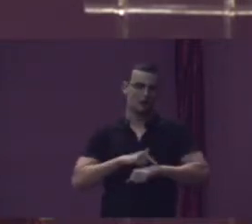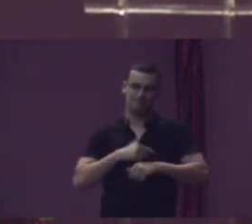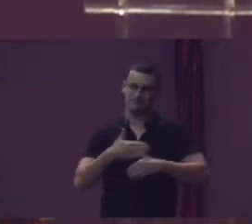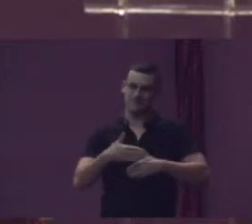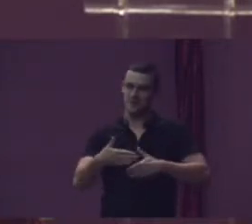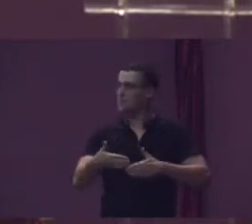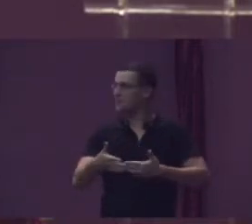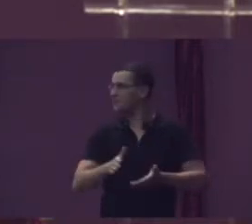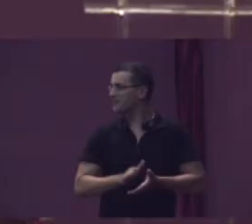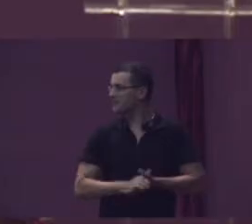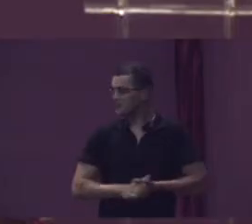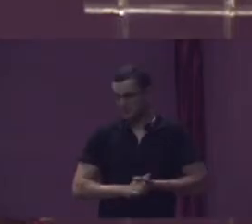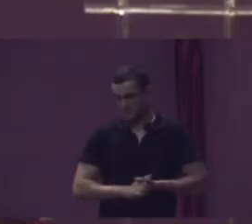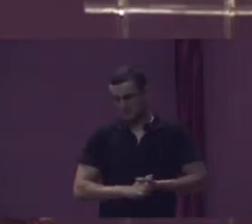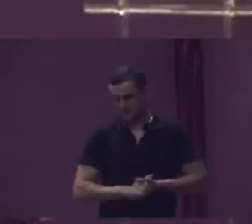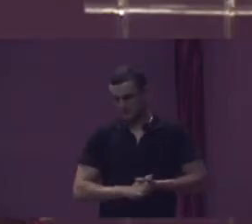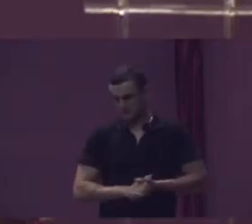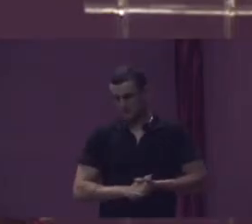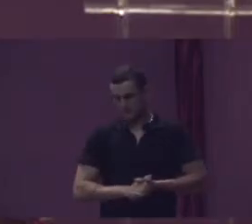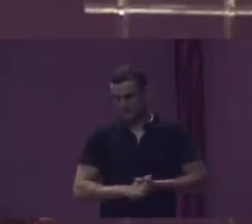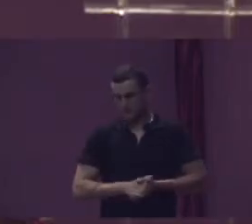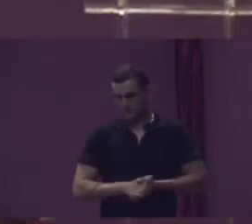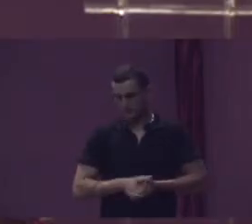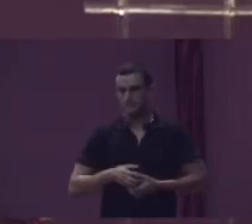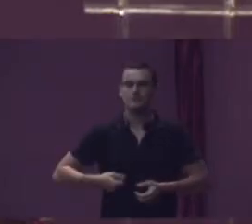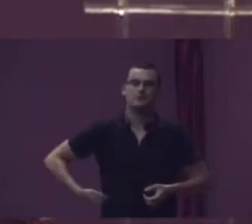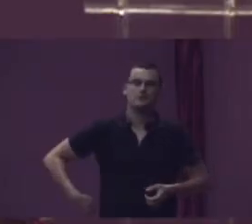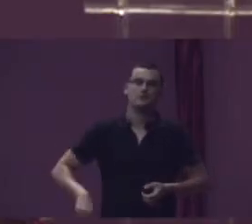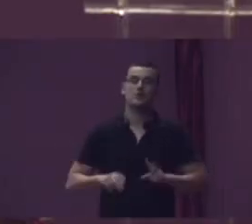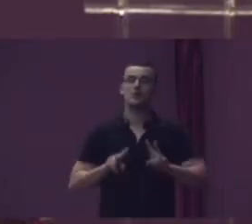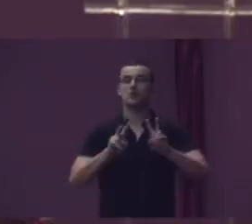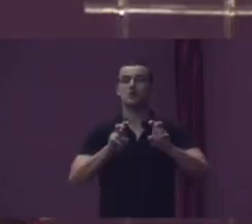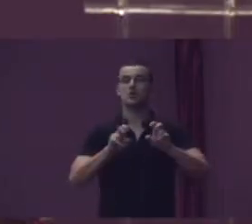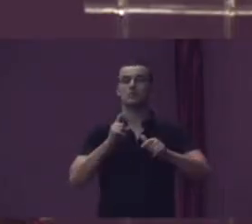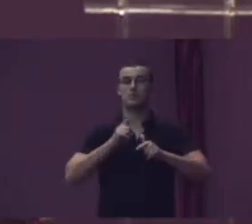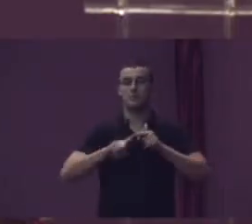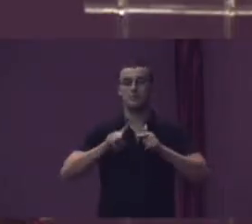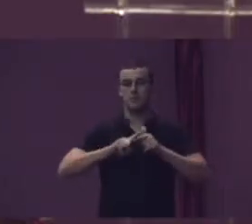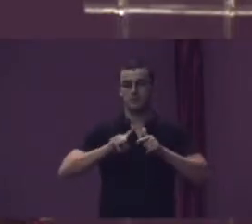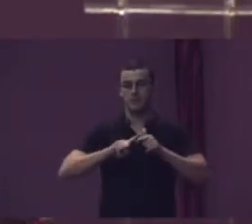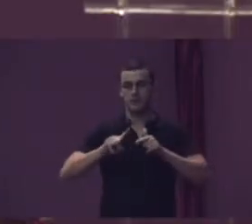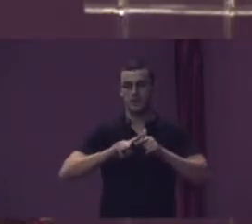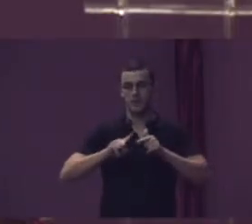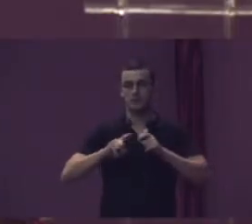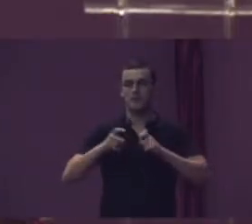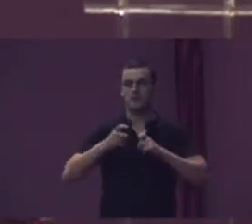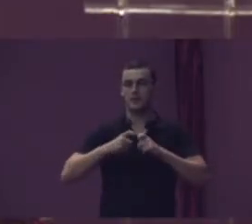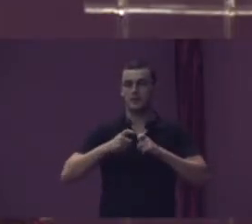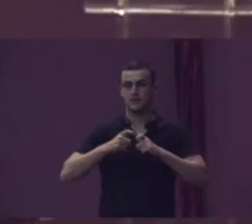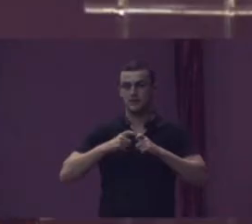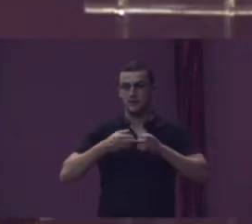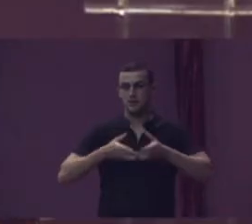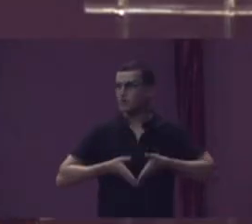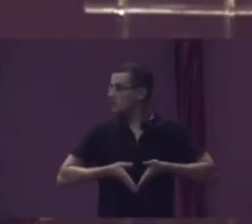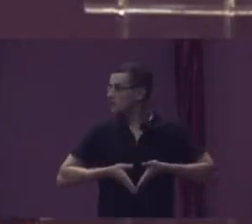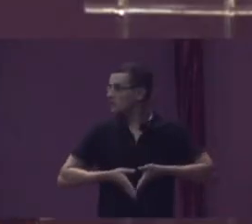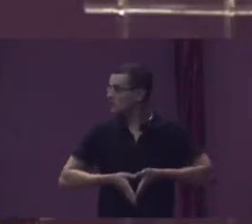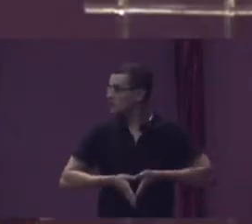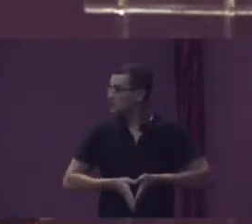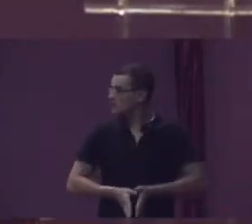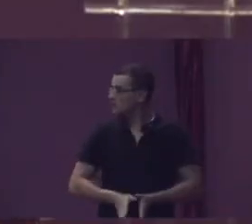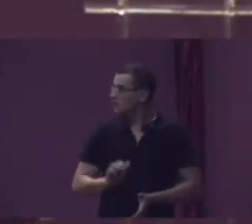de sobre o problema de medicalização de parto. Andreza, qual é o título